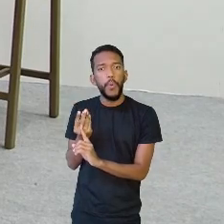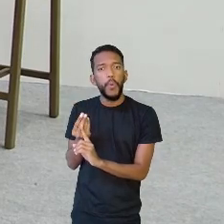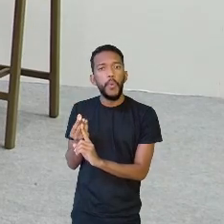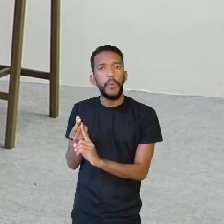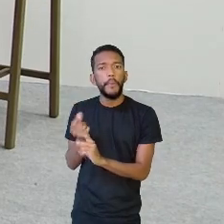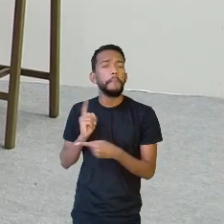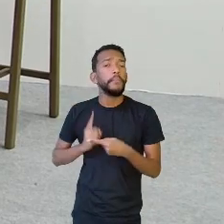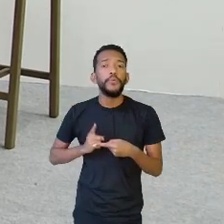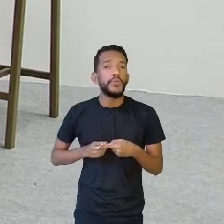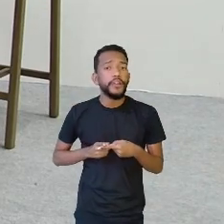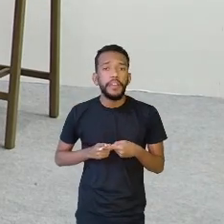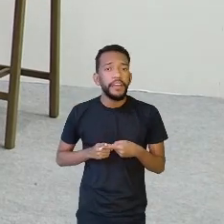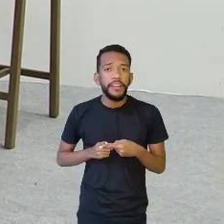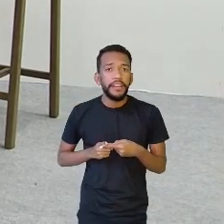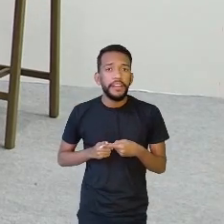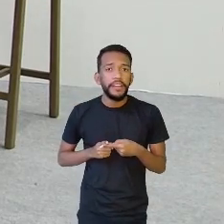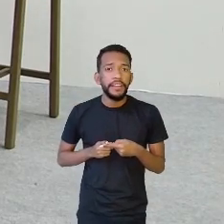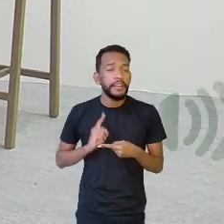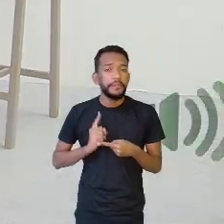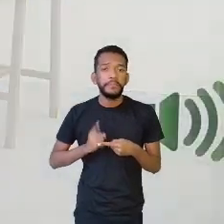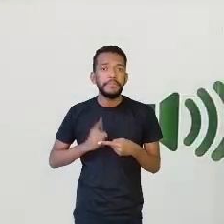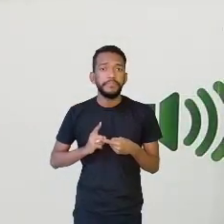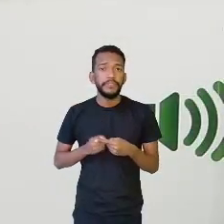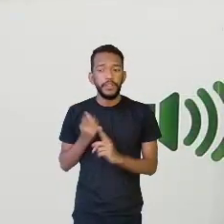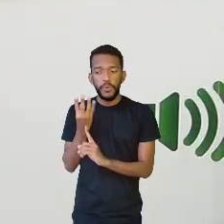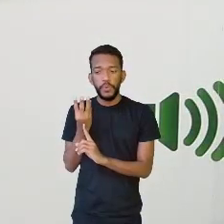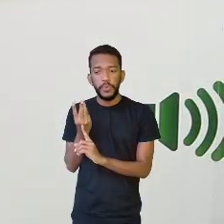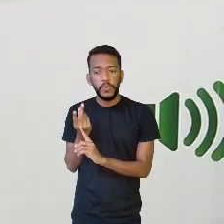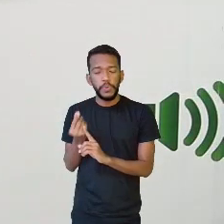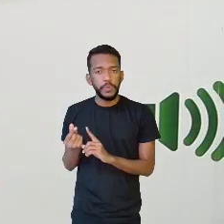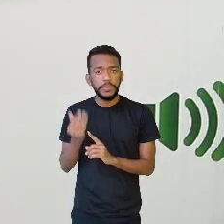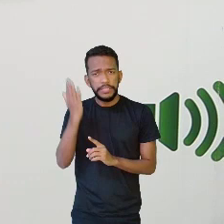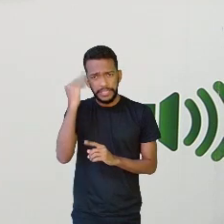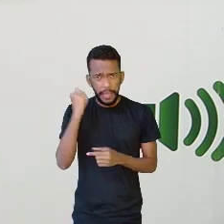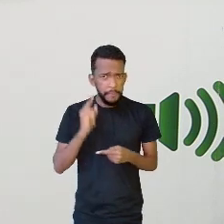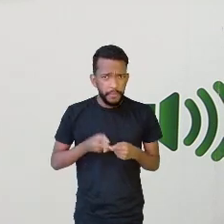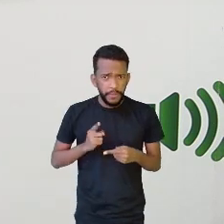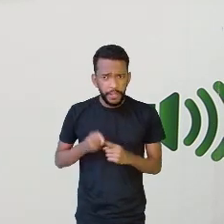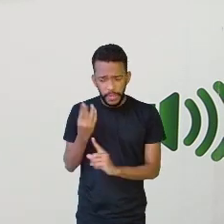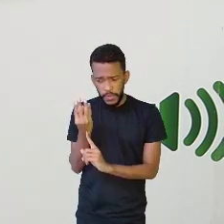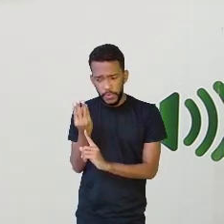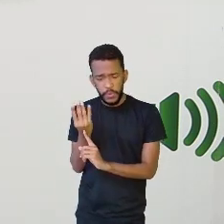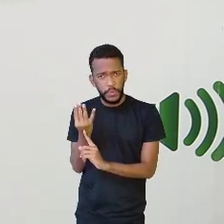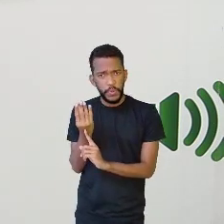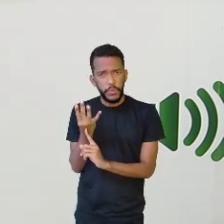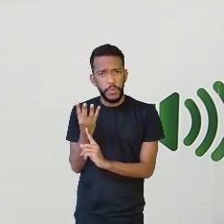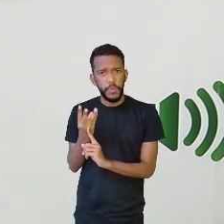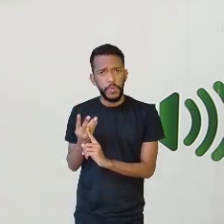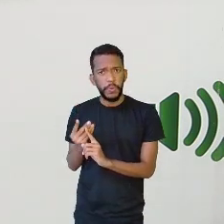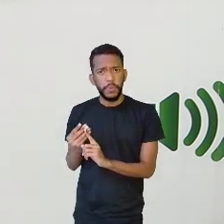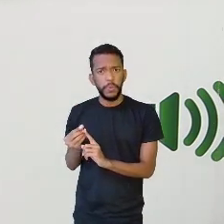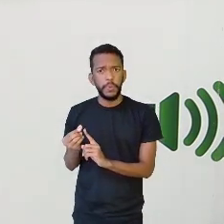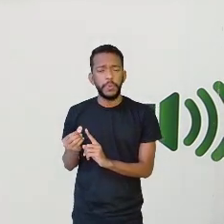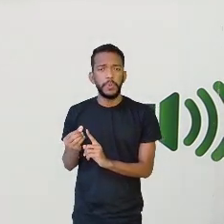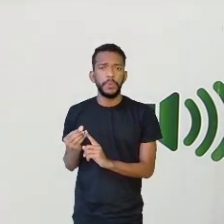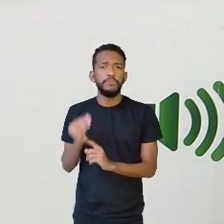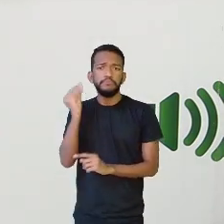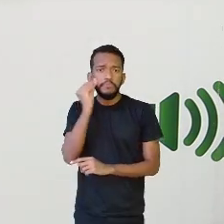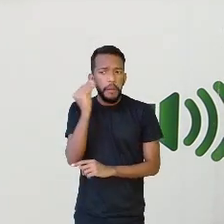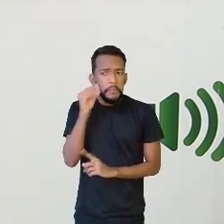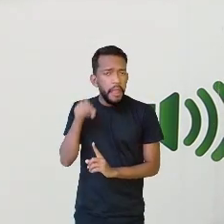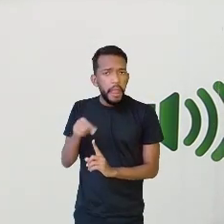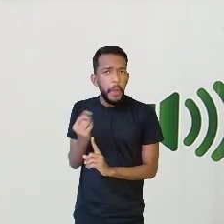apagou? Alguém sabe me explicar? Alguém sabe dizer por que a vela, nesse experimento aí,